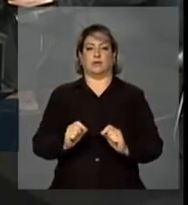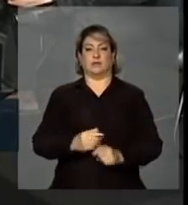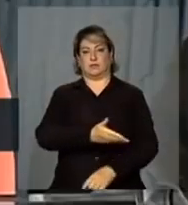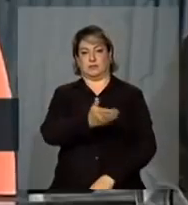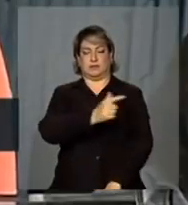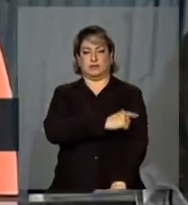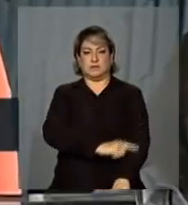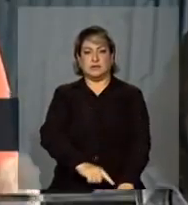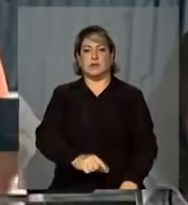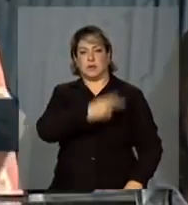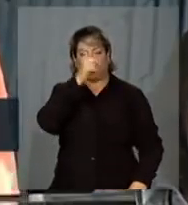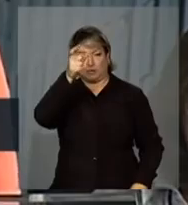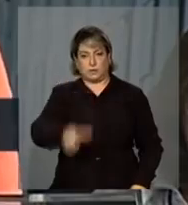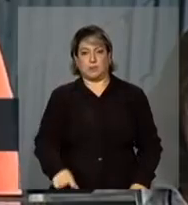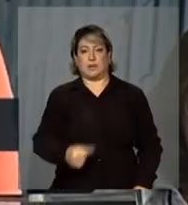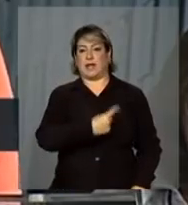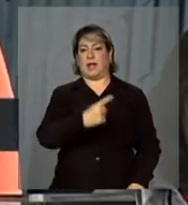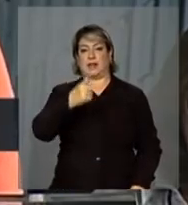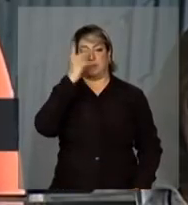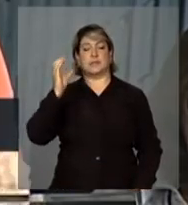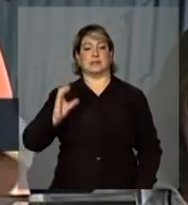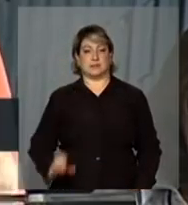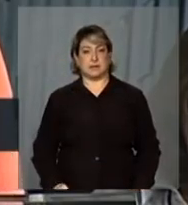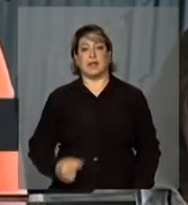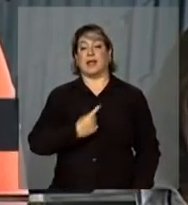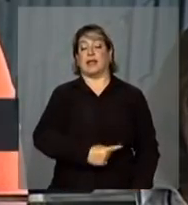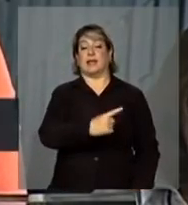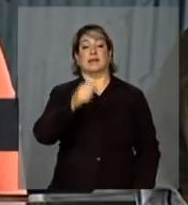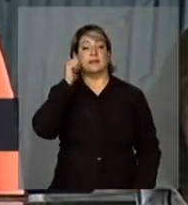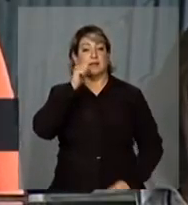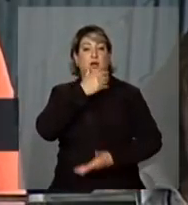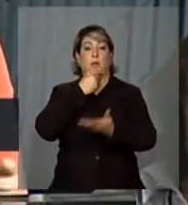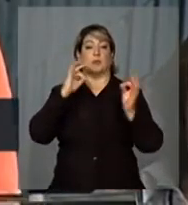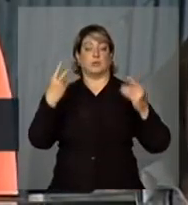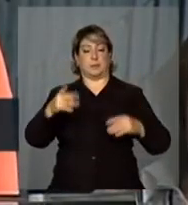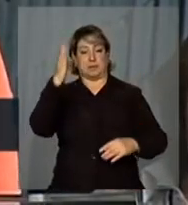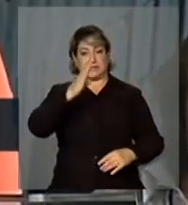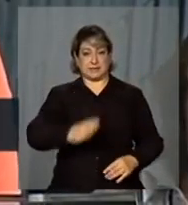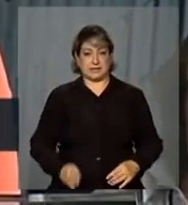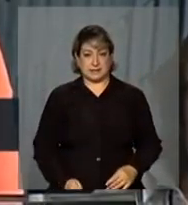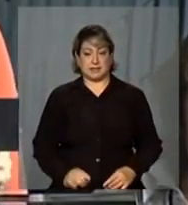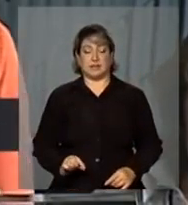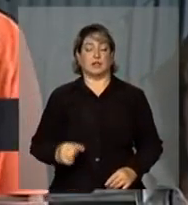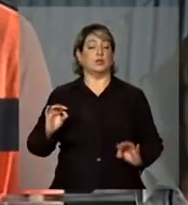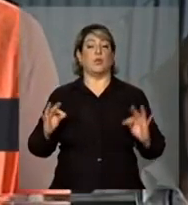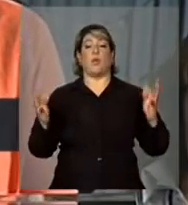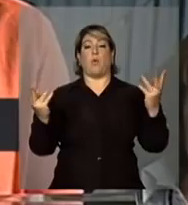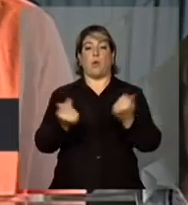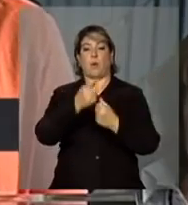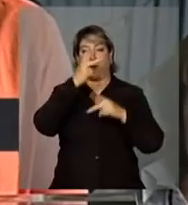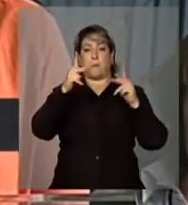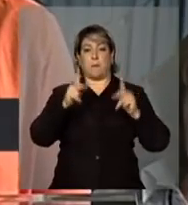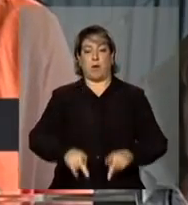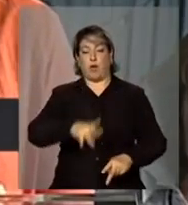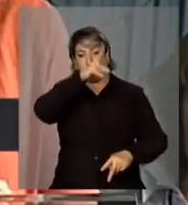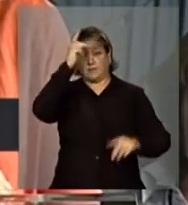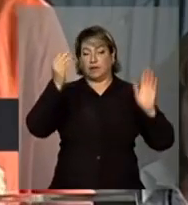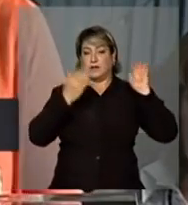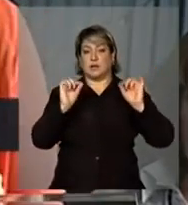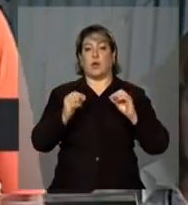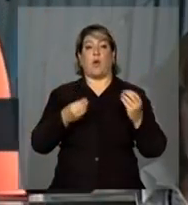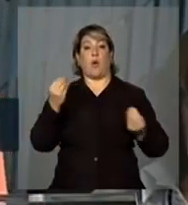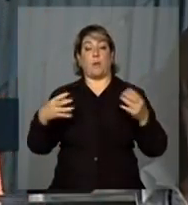dignidade humana de cada cidadão, de cada cidadã brasileiro, brasileira e de todos os povos indígenas